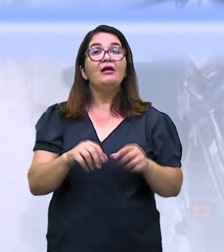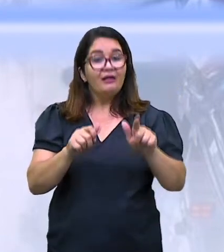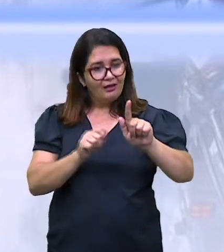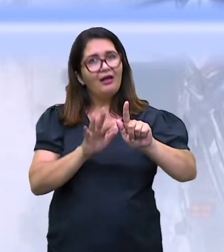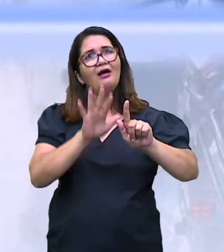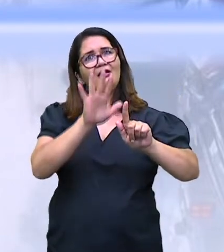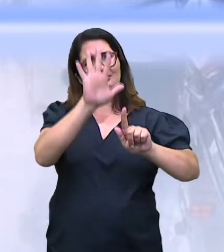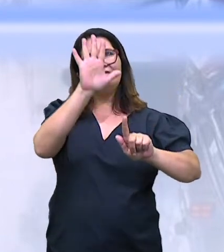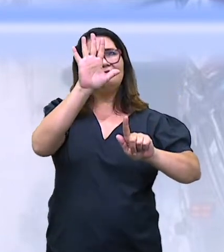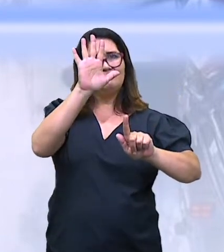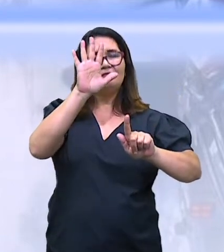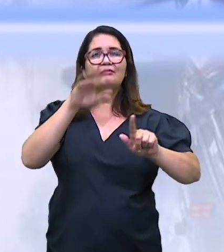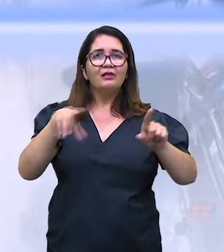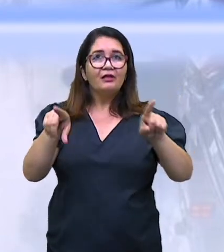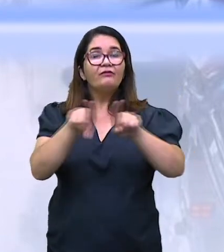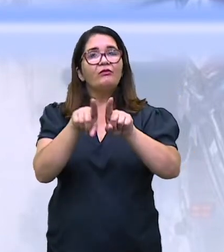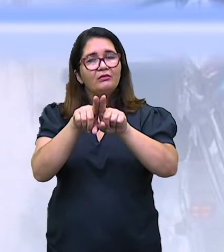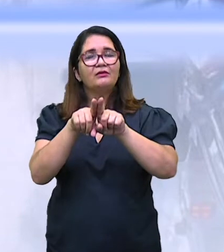impactantes.